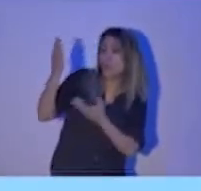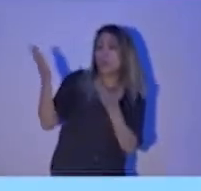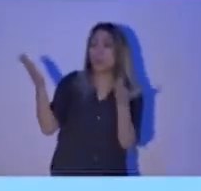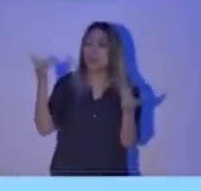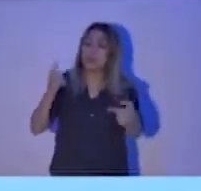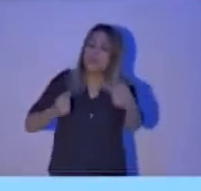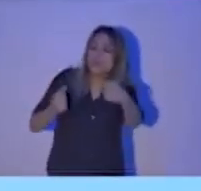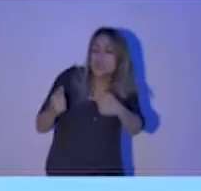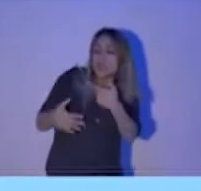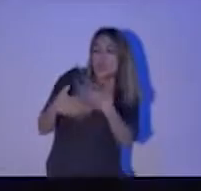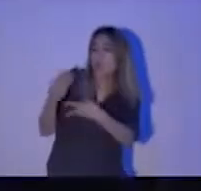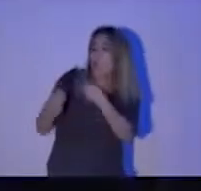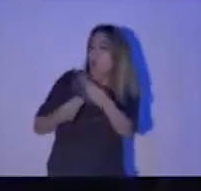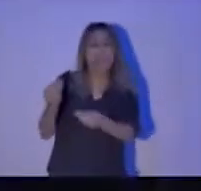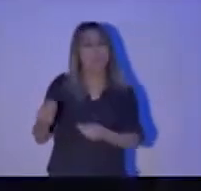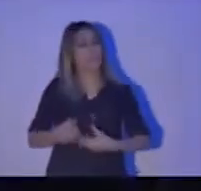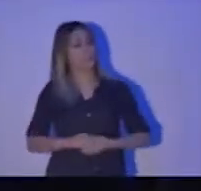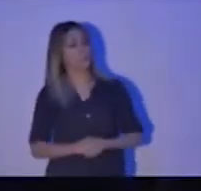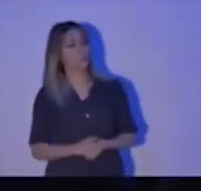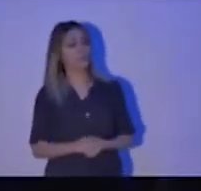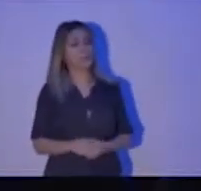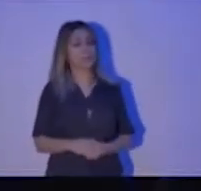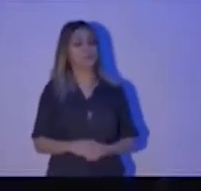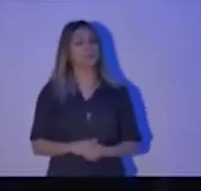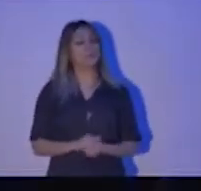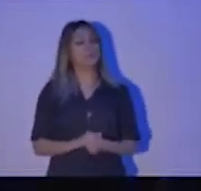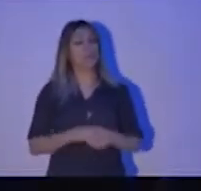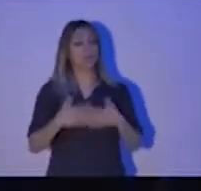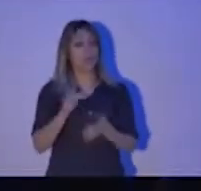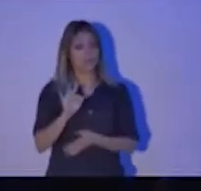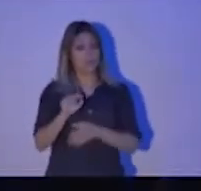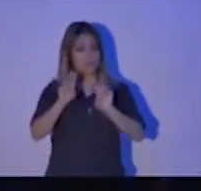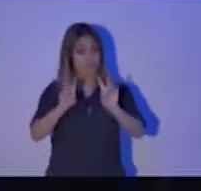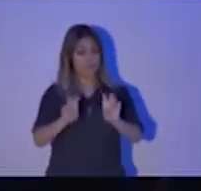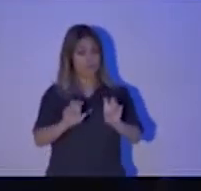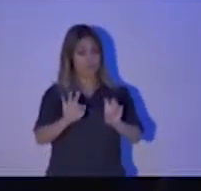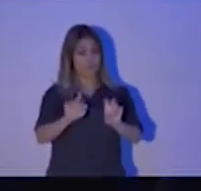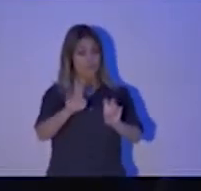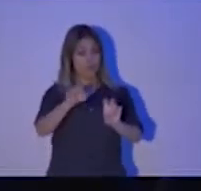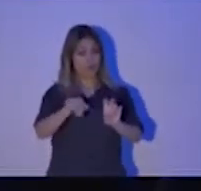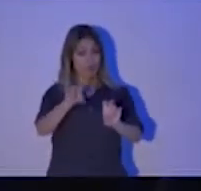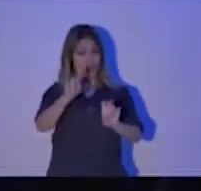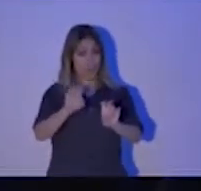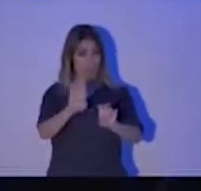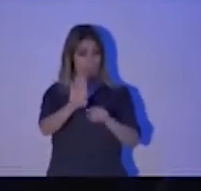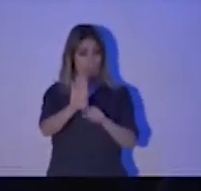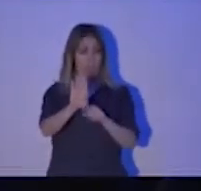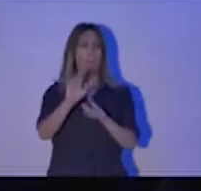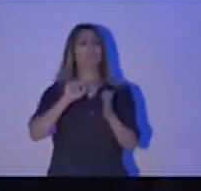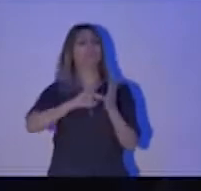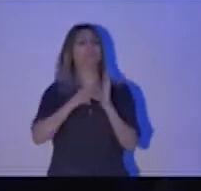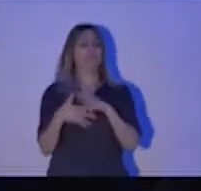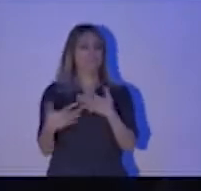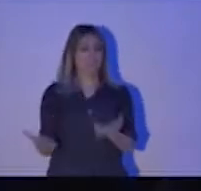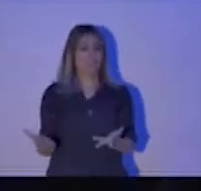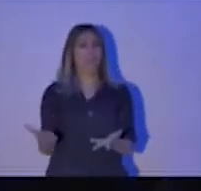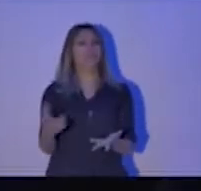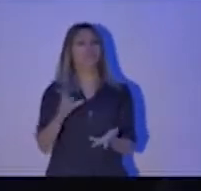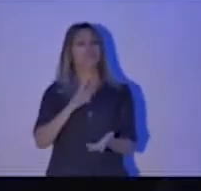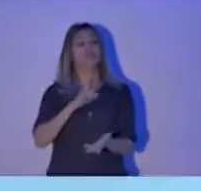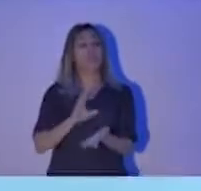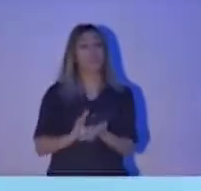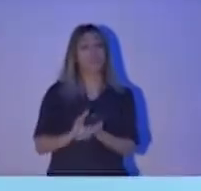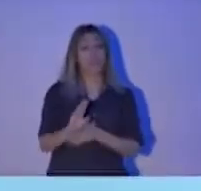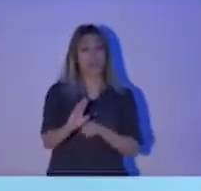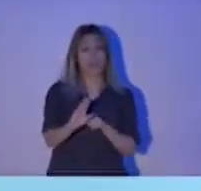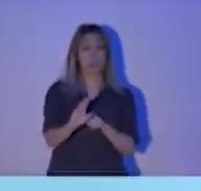discussão? Ok. A questão do Fundeb, e eu sempre relaciono o Fundeb com financiamento